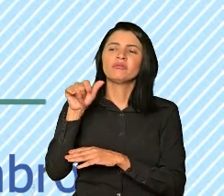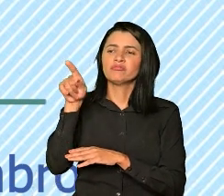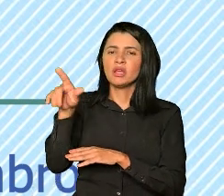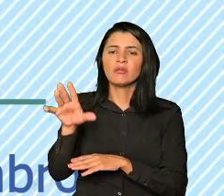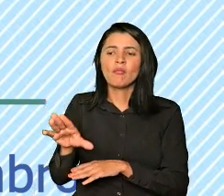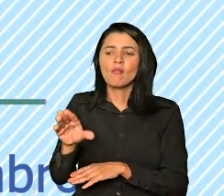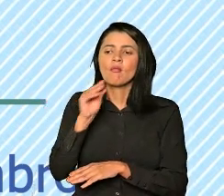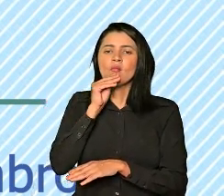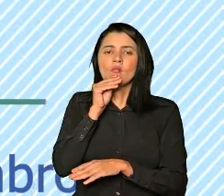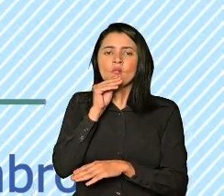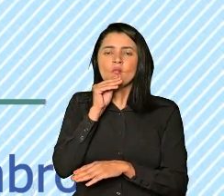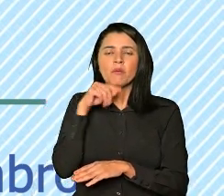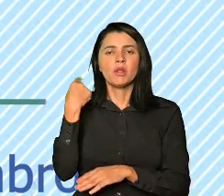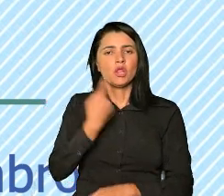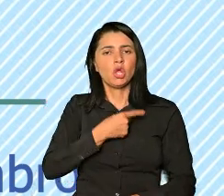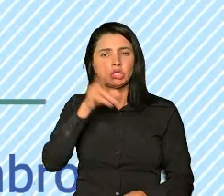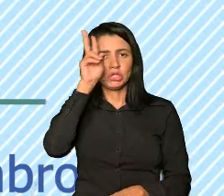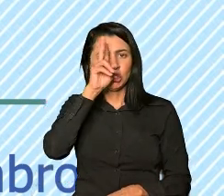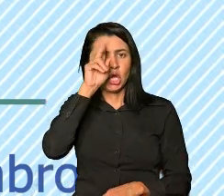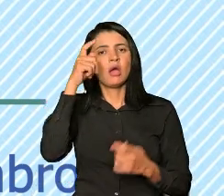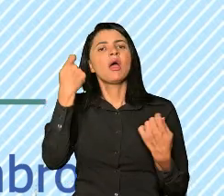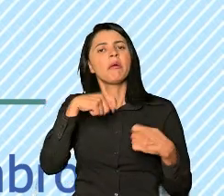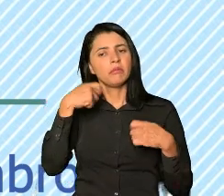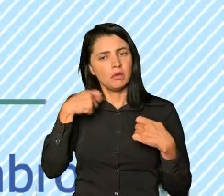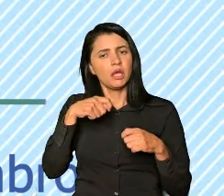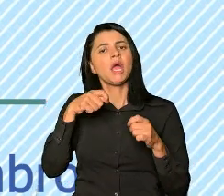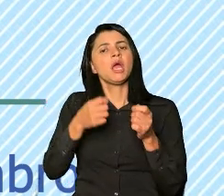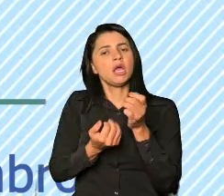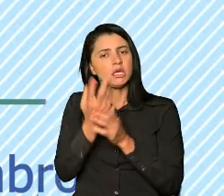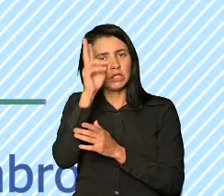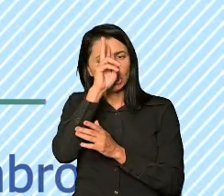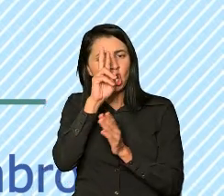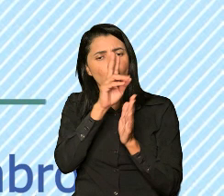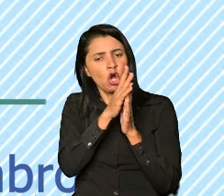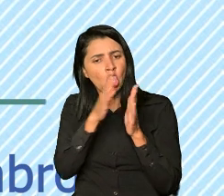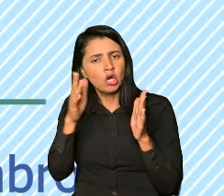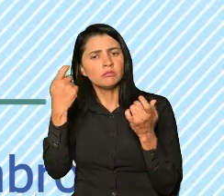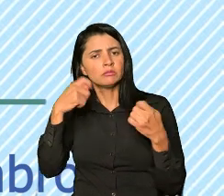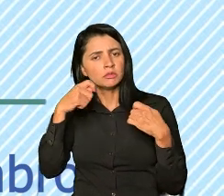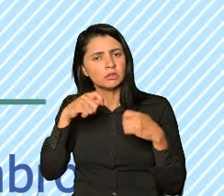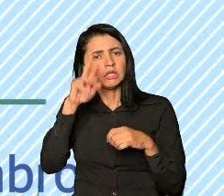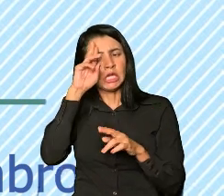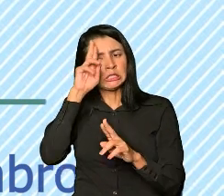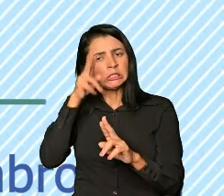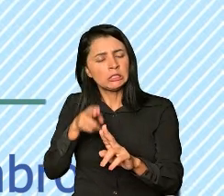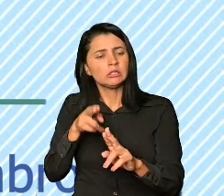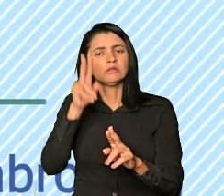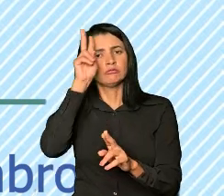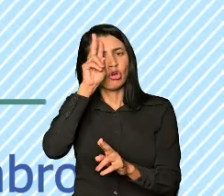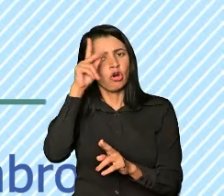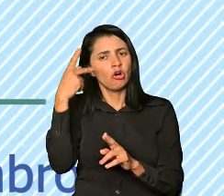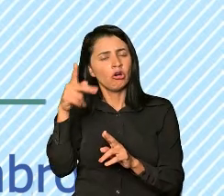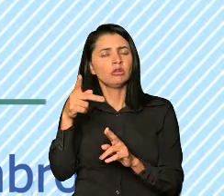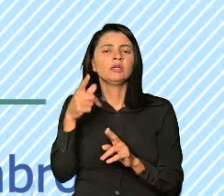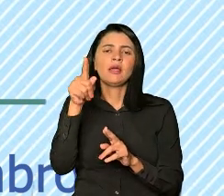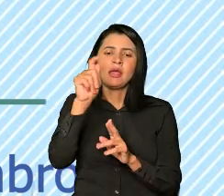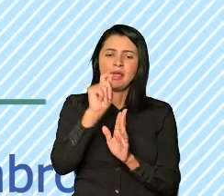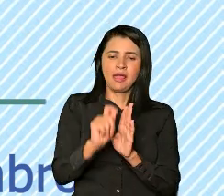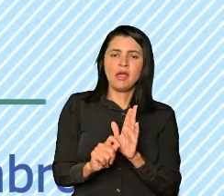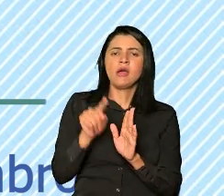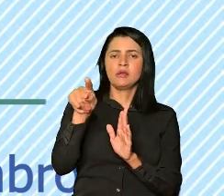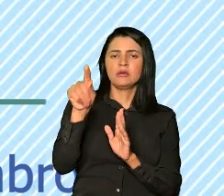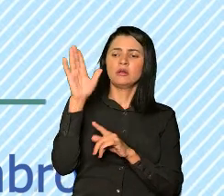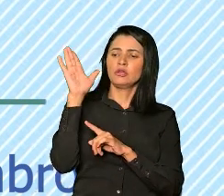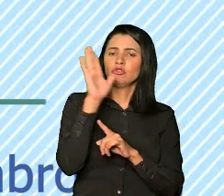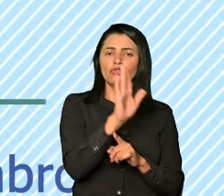nossa história e merece uma biografia. E o mais interessante, ela ajuda a